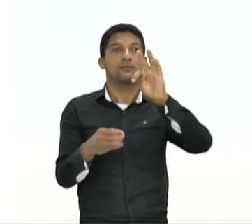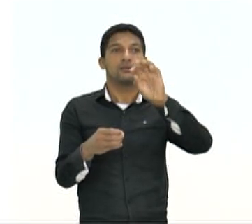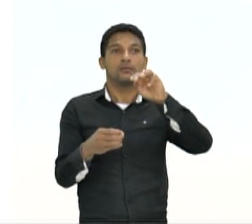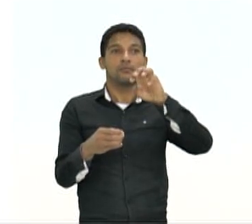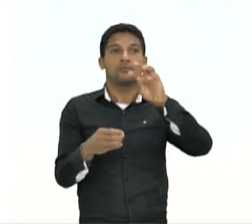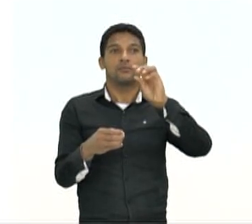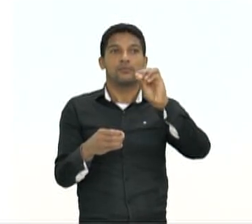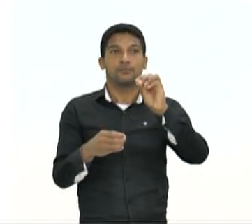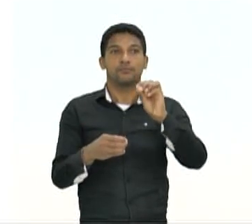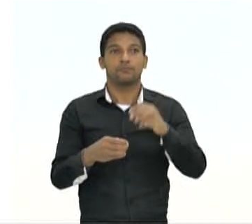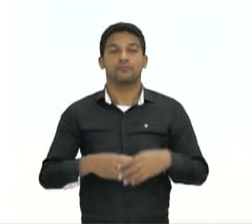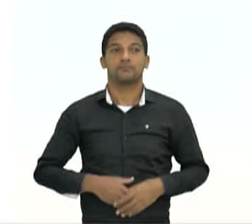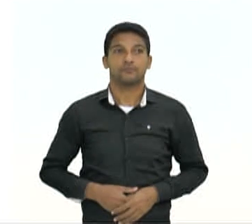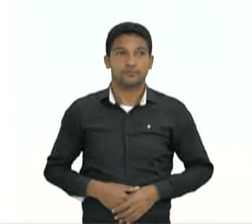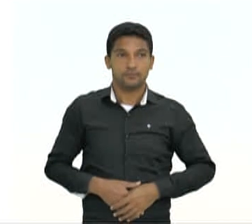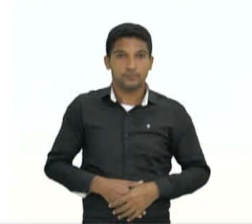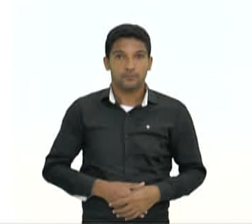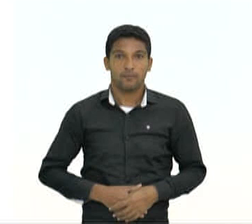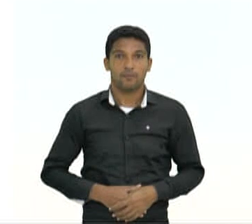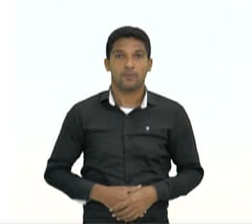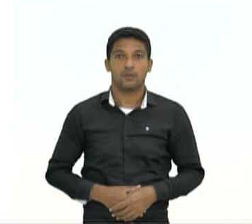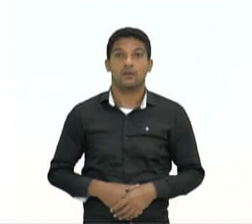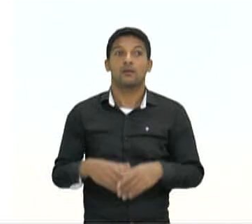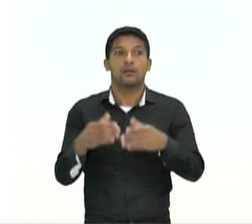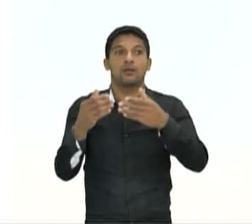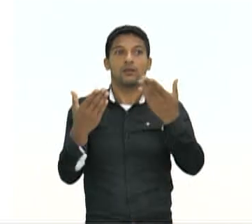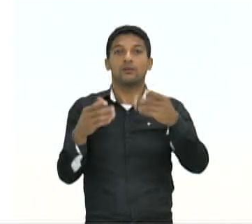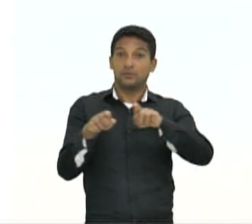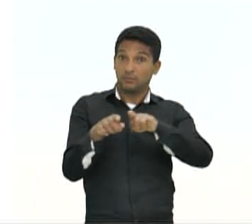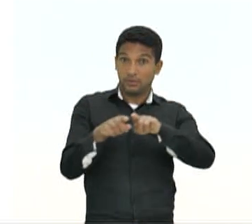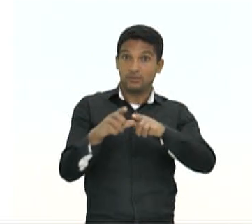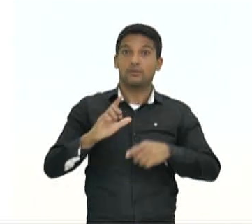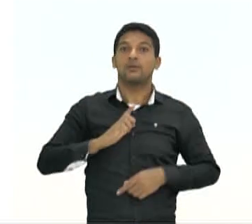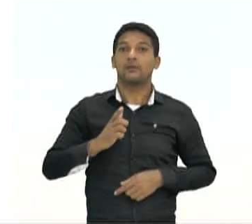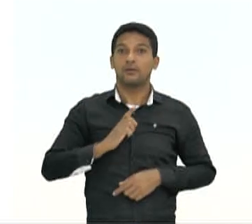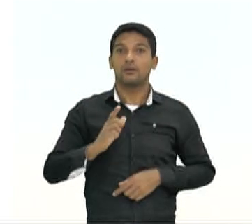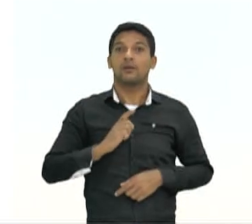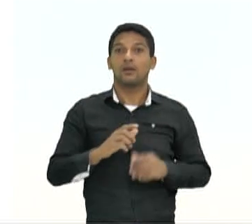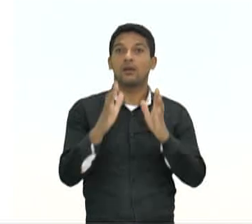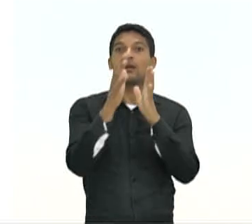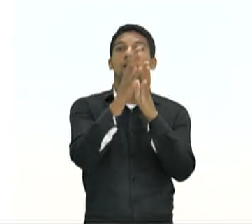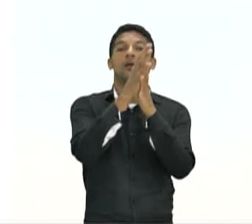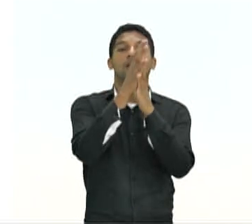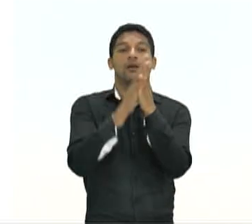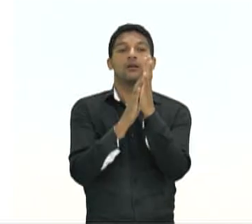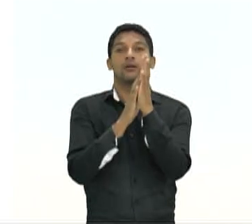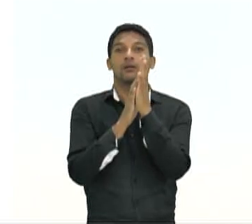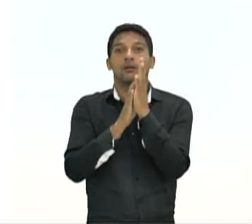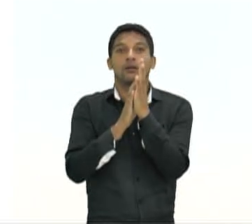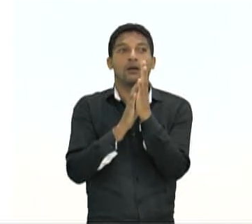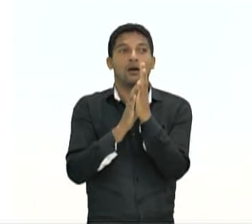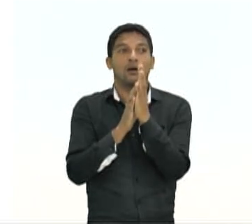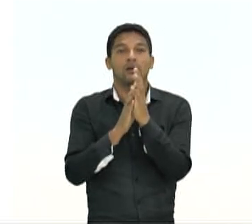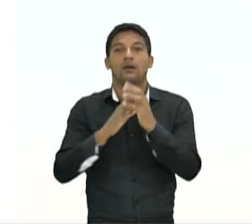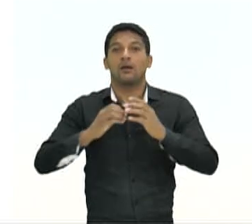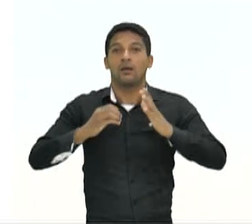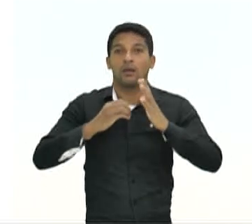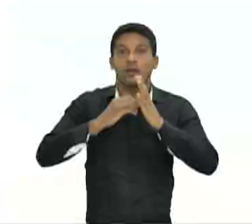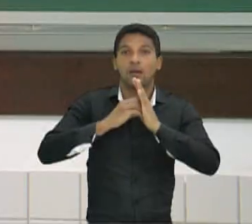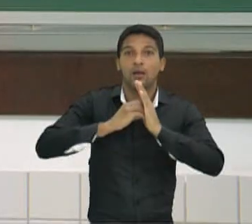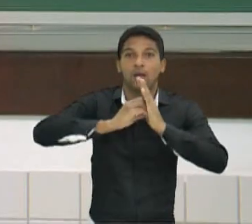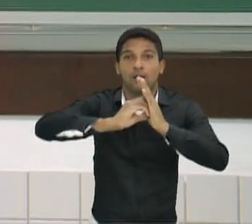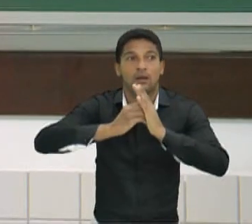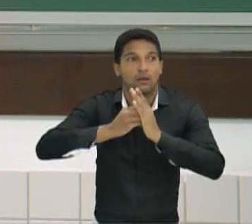E além voltando aqui, e além do taco e da bolinha, nós temos a luva. Então também temos a luva